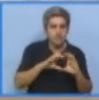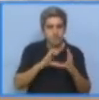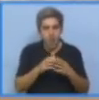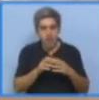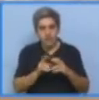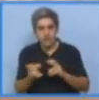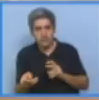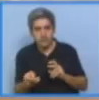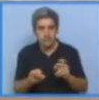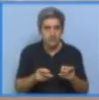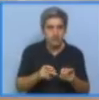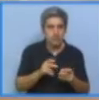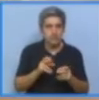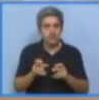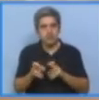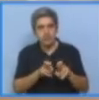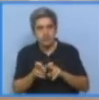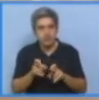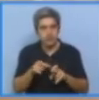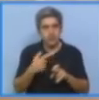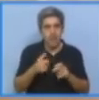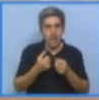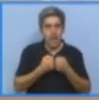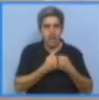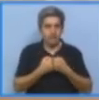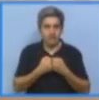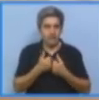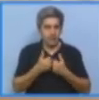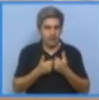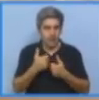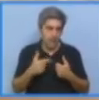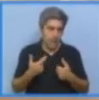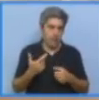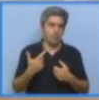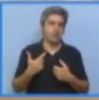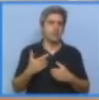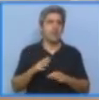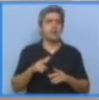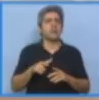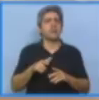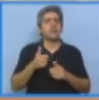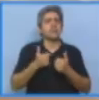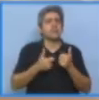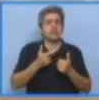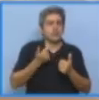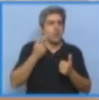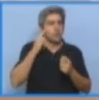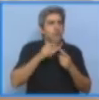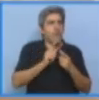lance, há sempre essa rivalidade. Mas mais do que a rivalidade, aquilo que se